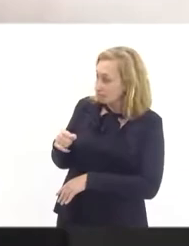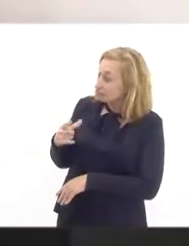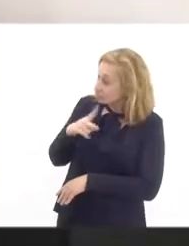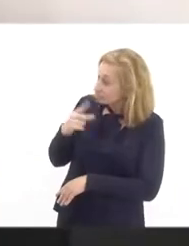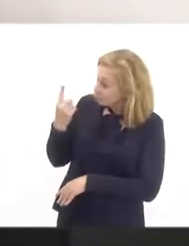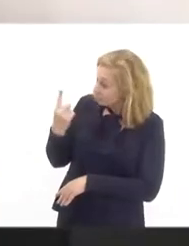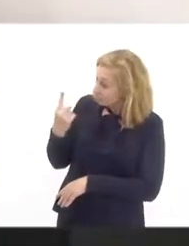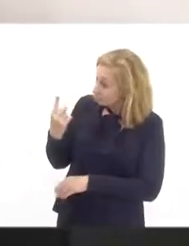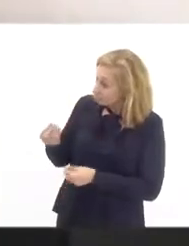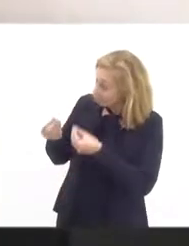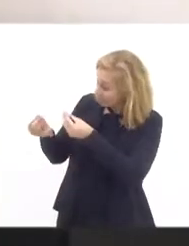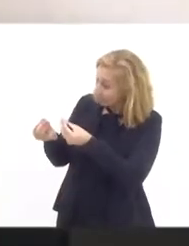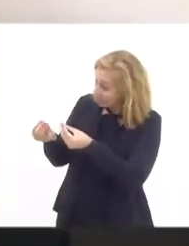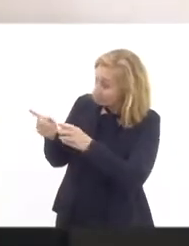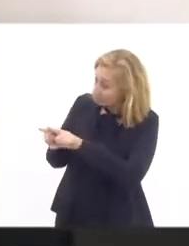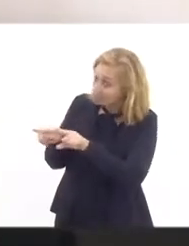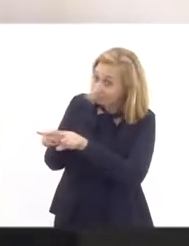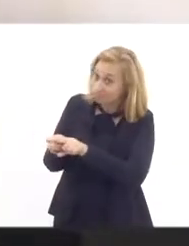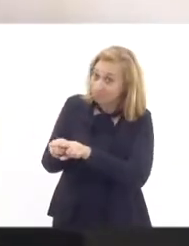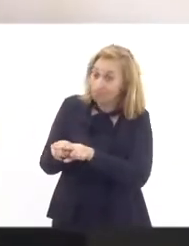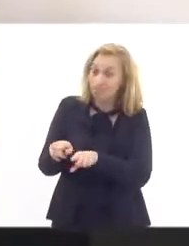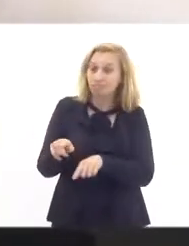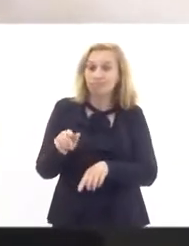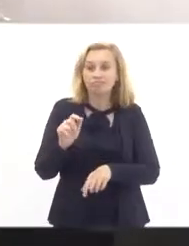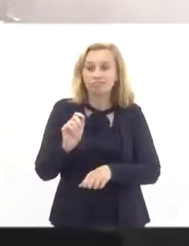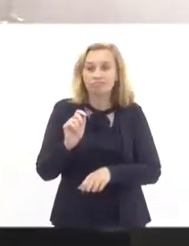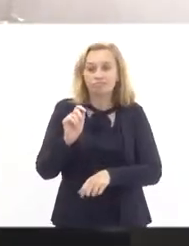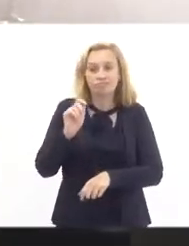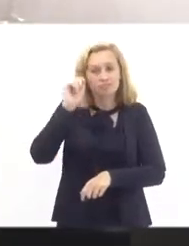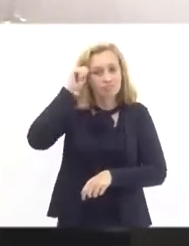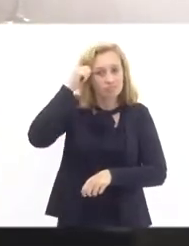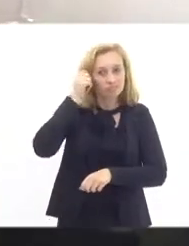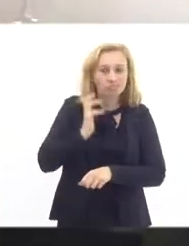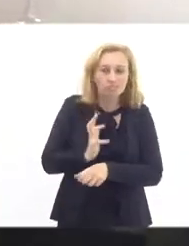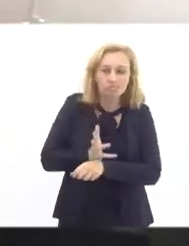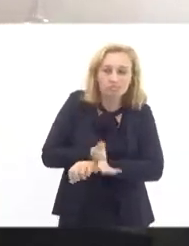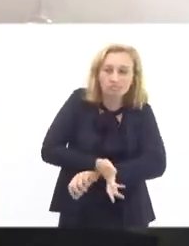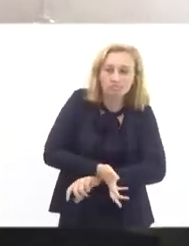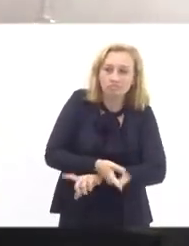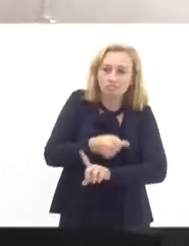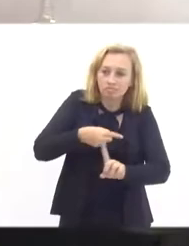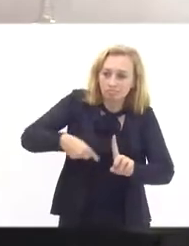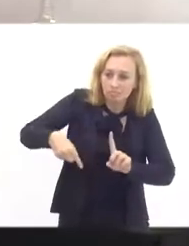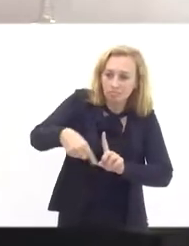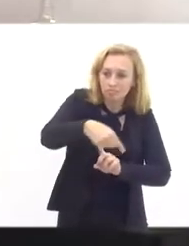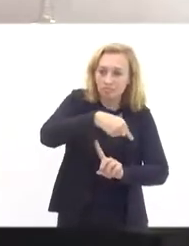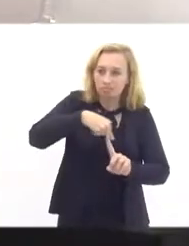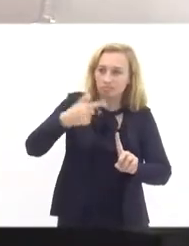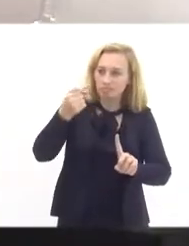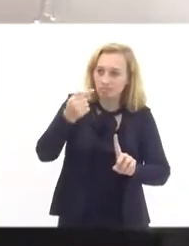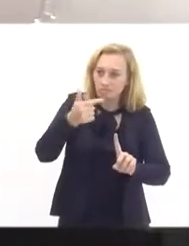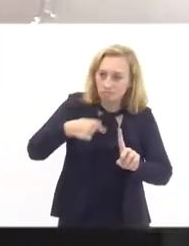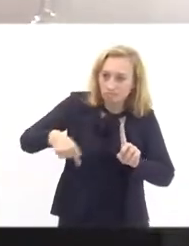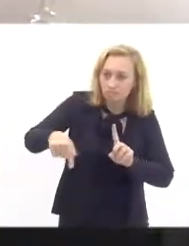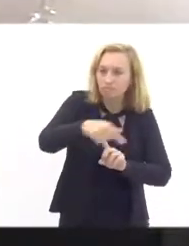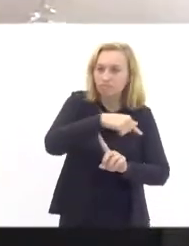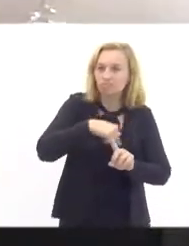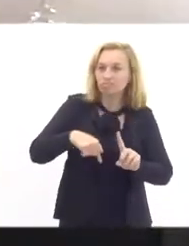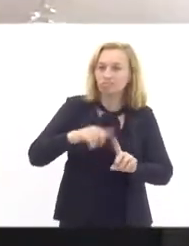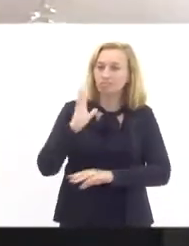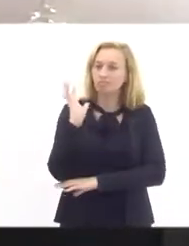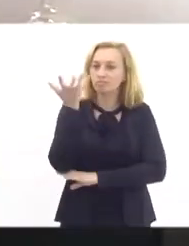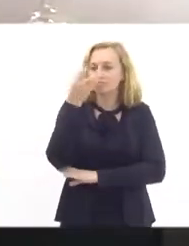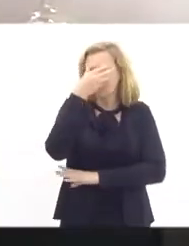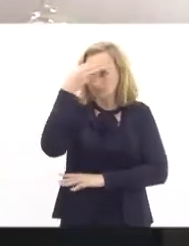te dar uma muda também, né? Em que os negros eram obrigados a rodar 7 vezes. Em volta, a árvore do esquecimento na África